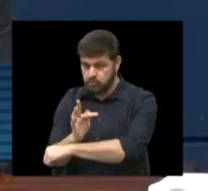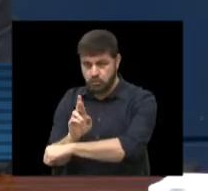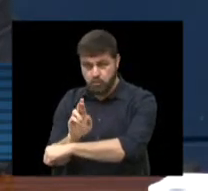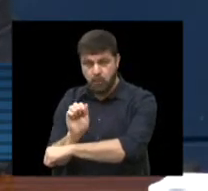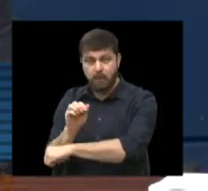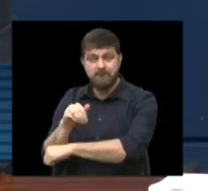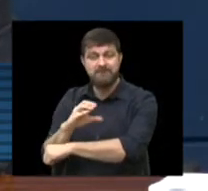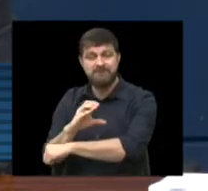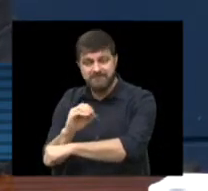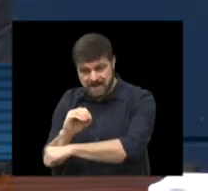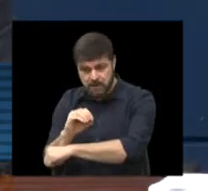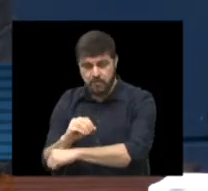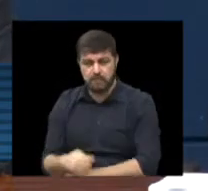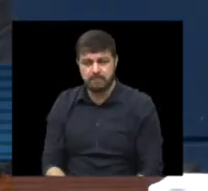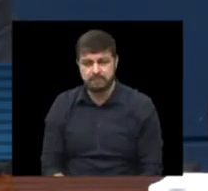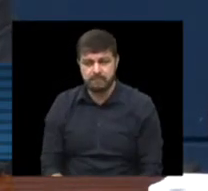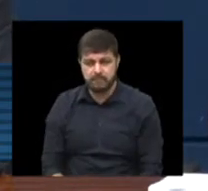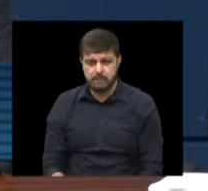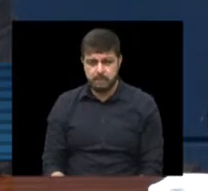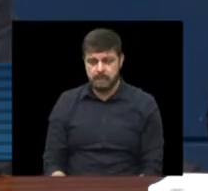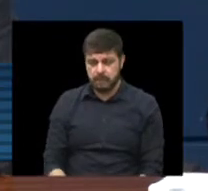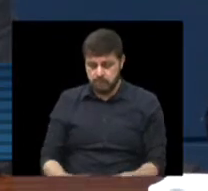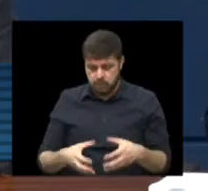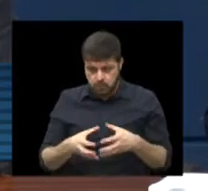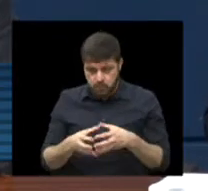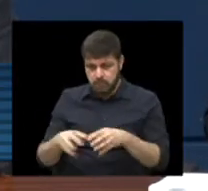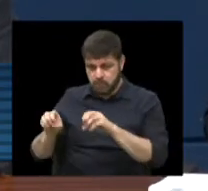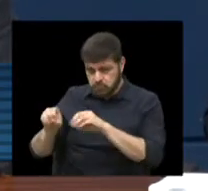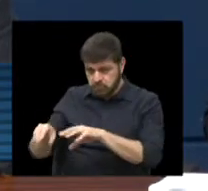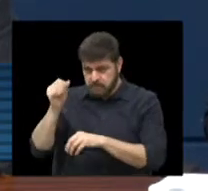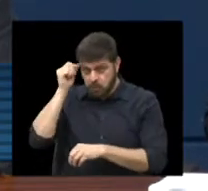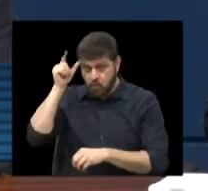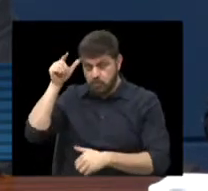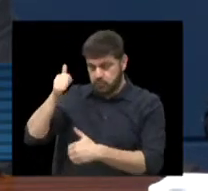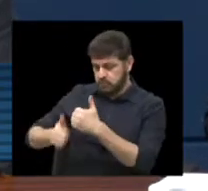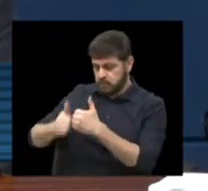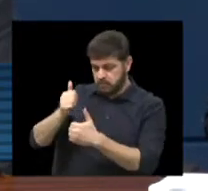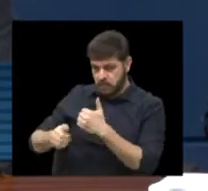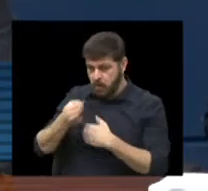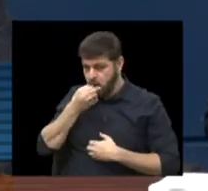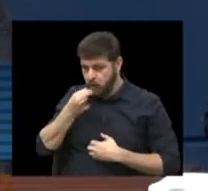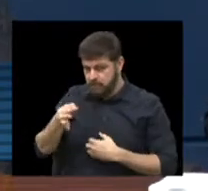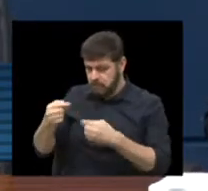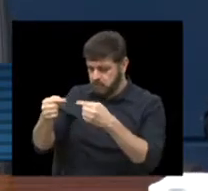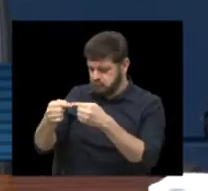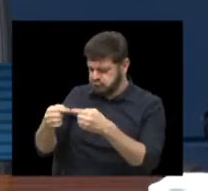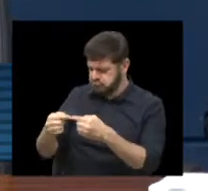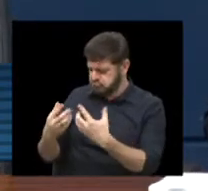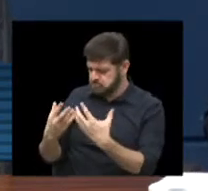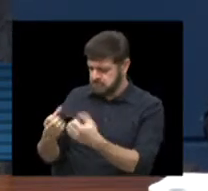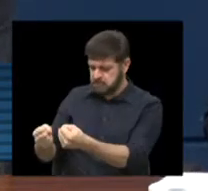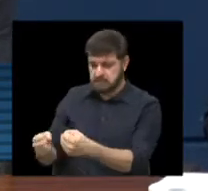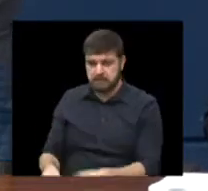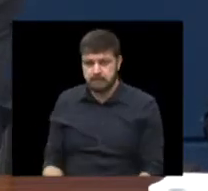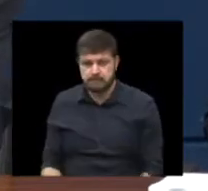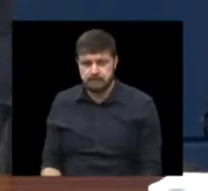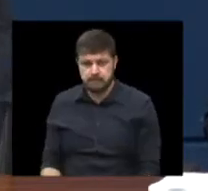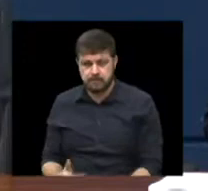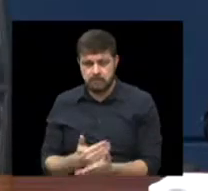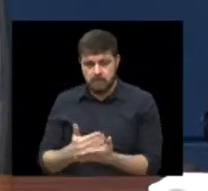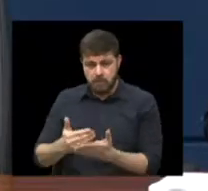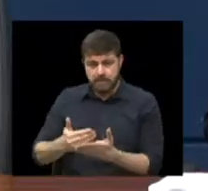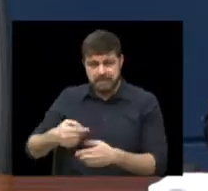de Campinas. Parecer da Comissão de Educação, Cultura e Esporte favorável. Projeto